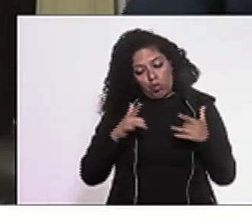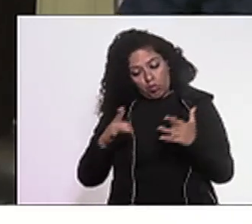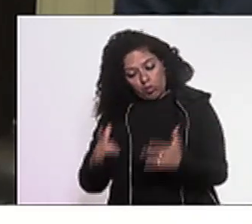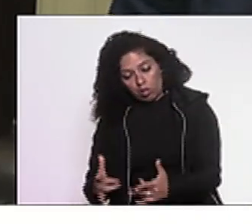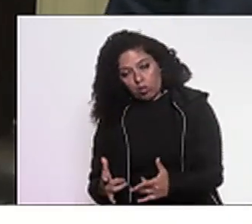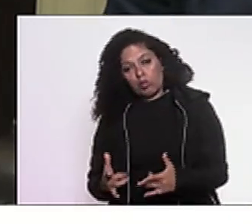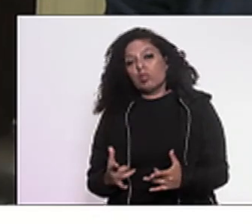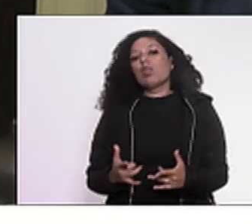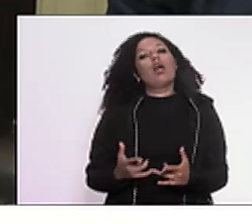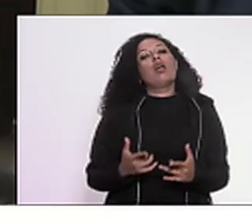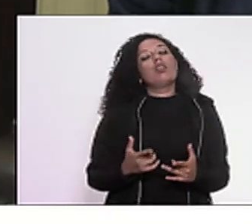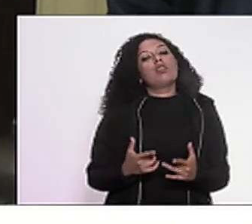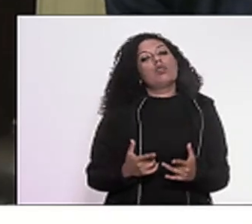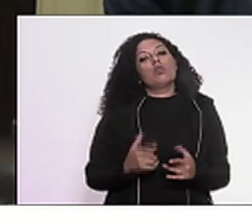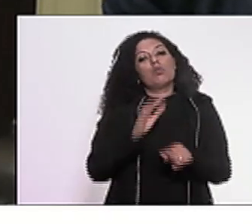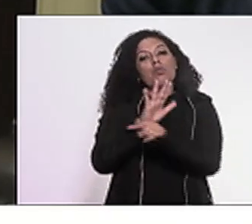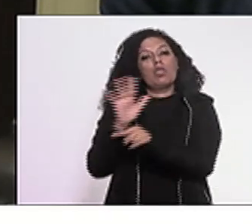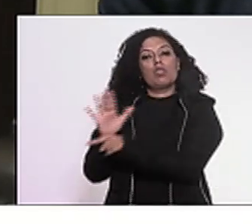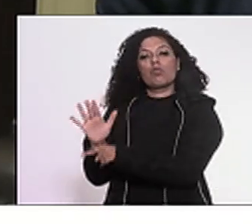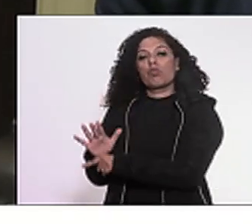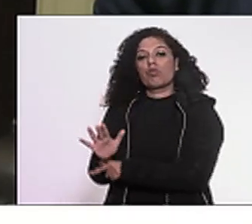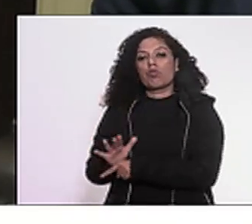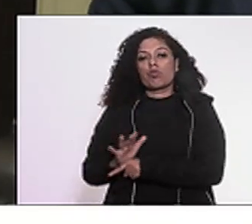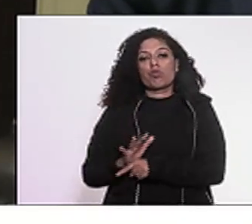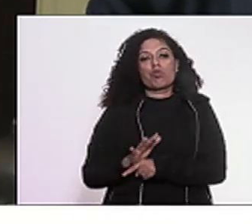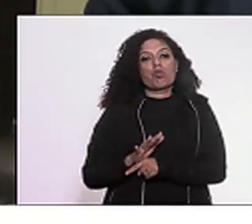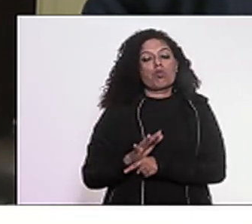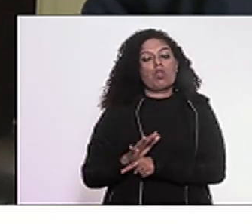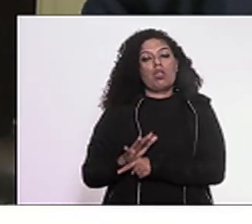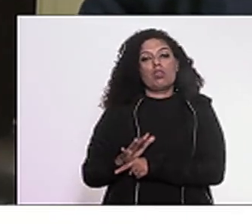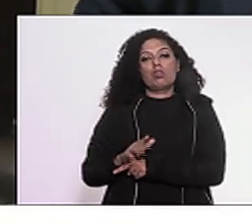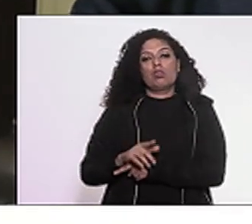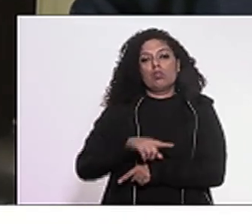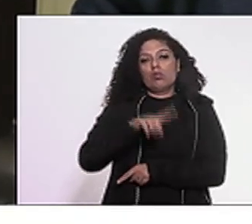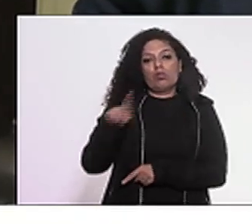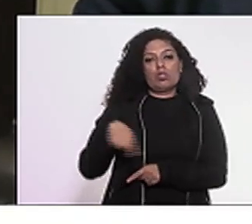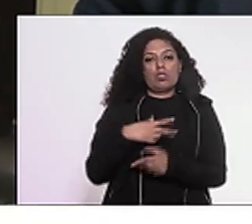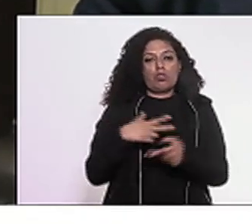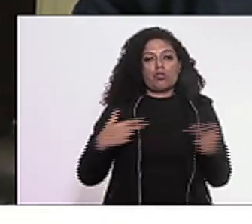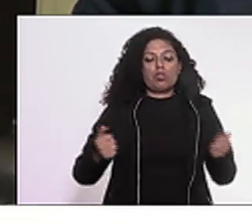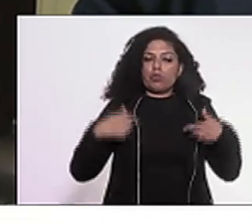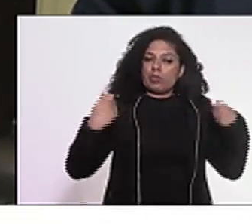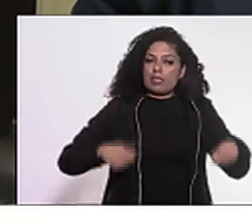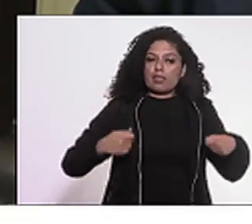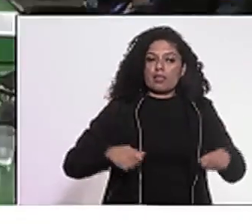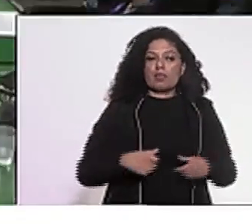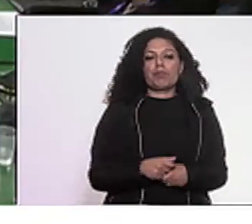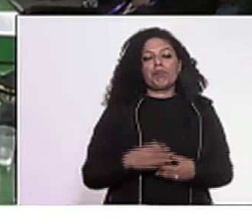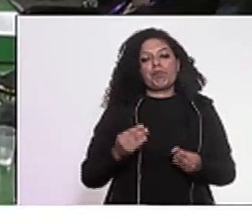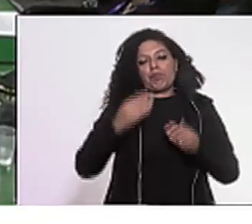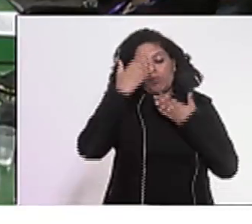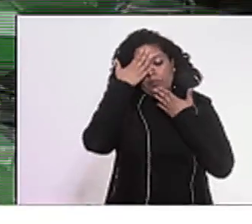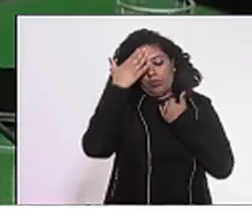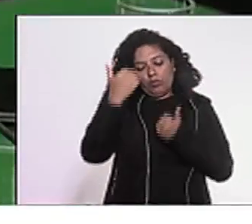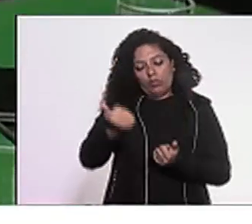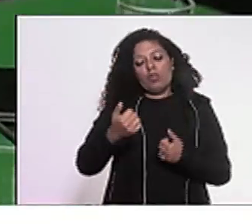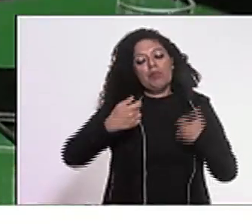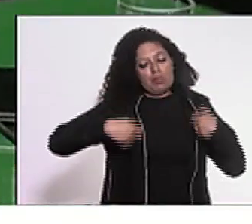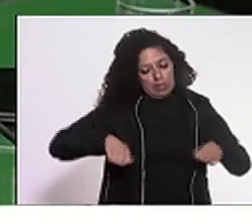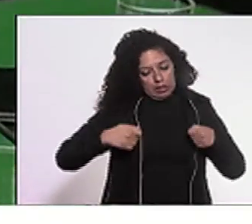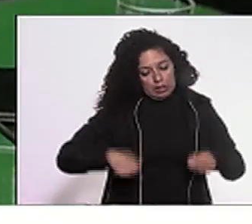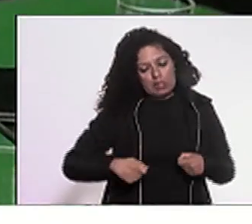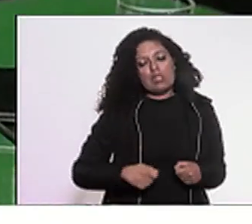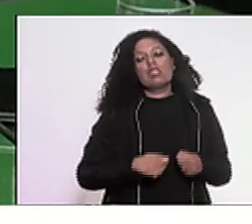disposição para auxiliar, para colaborar com vocês no que for preciso. Muito obrigado. Precisaremos mesmo